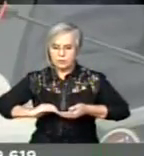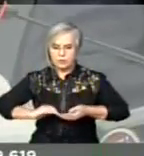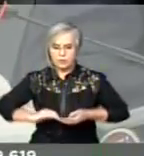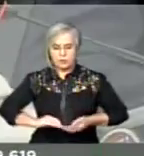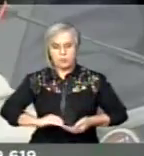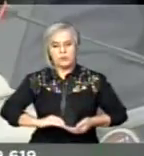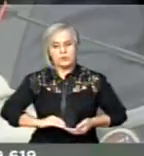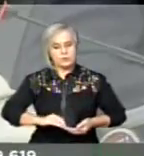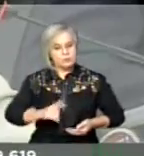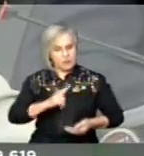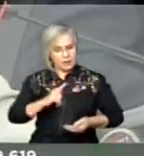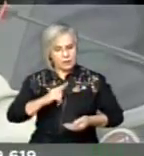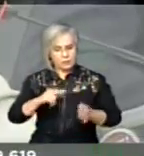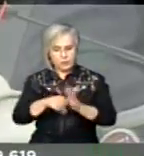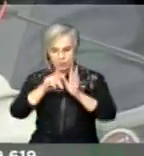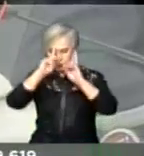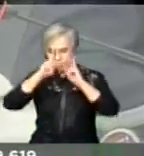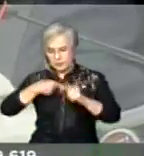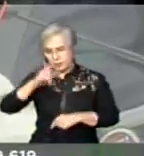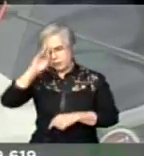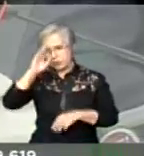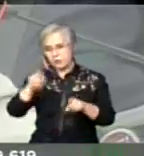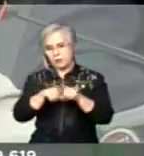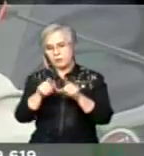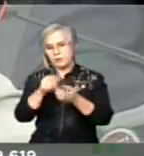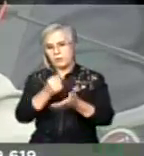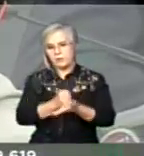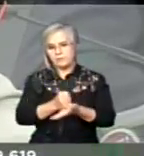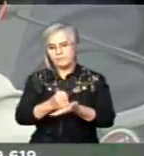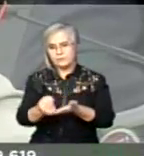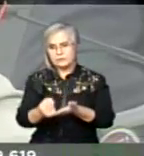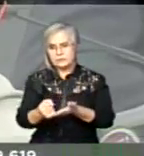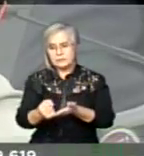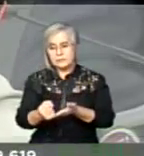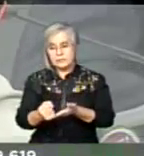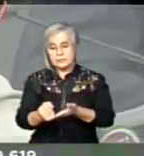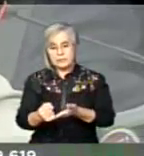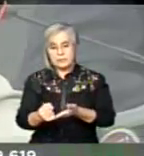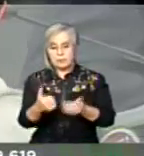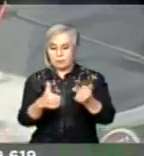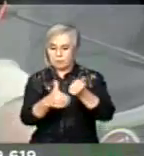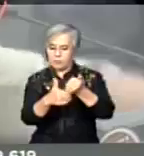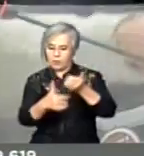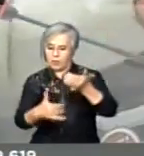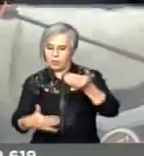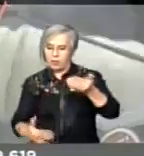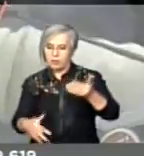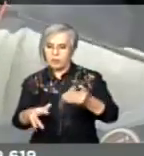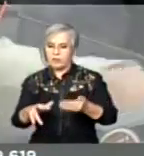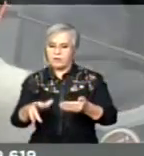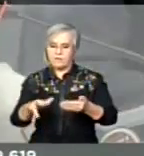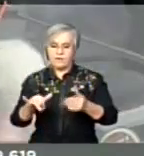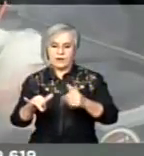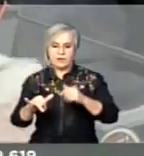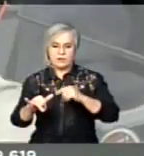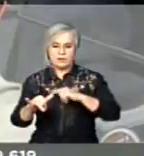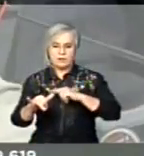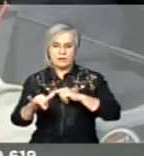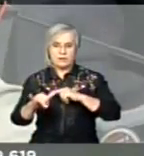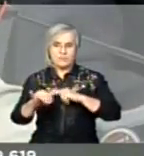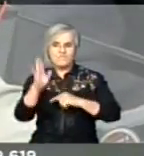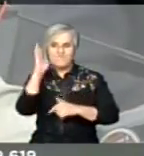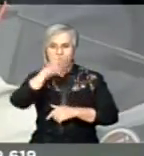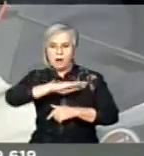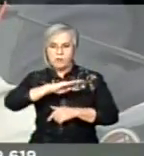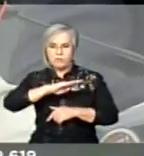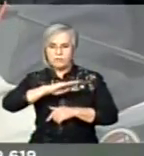por suas consequências. A linha sucessória nesse país, reconheçamos, vai da má aos